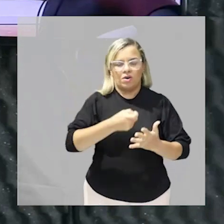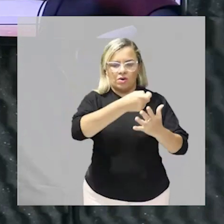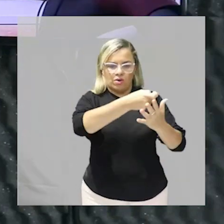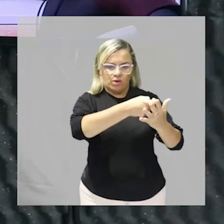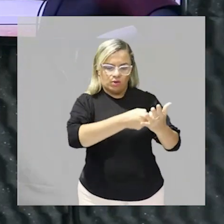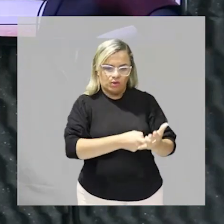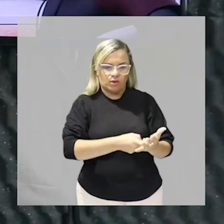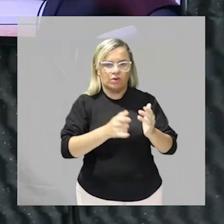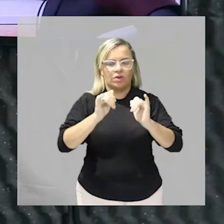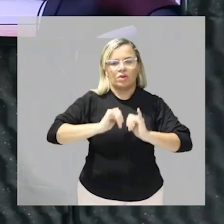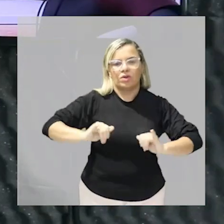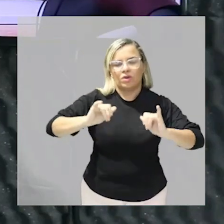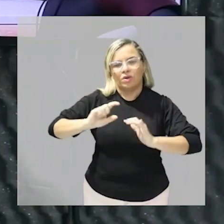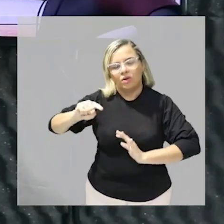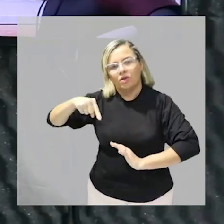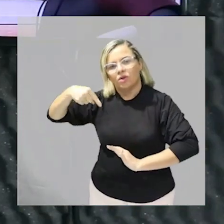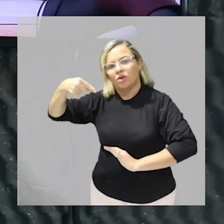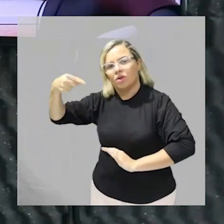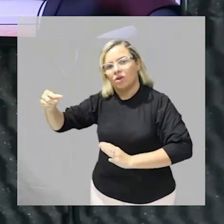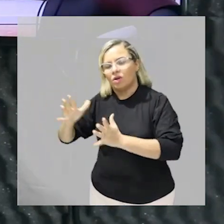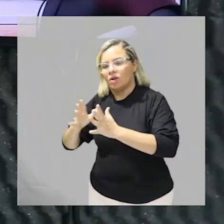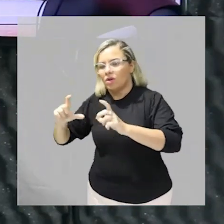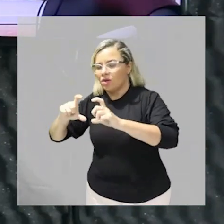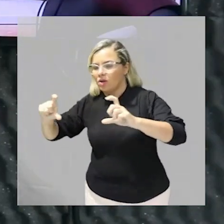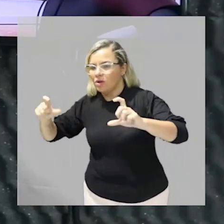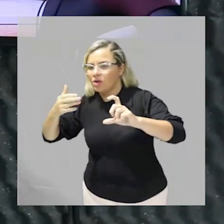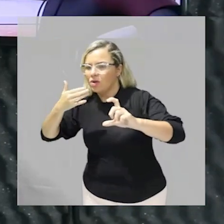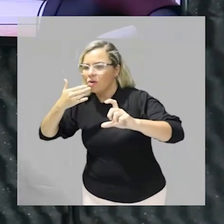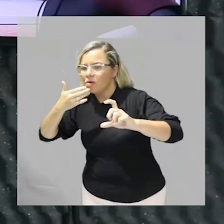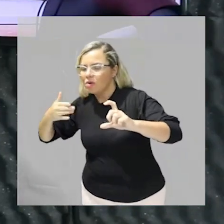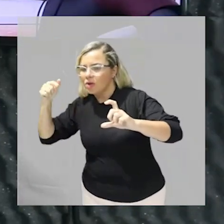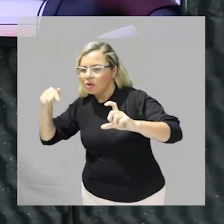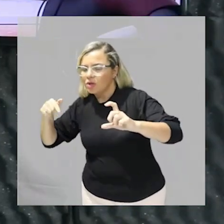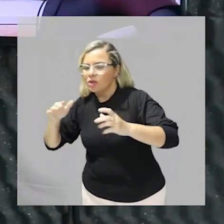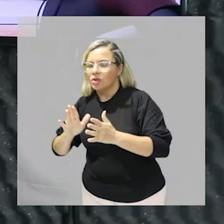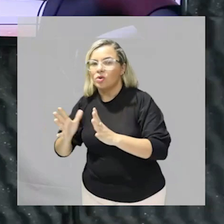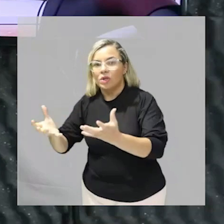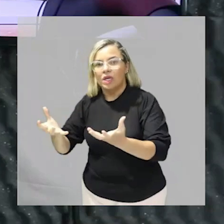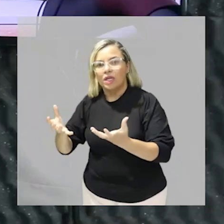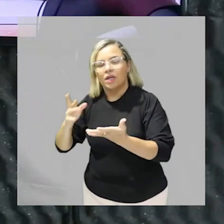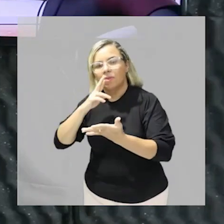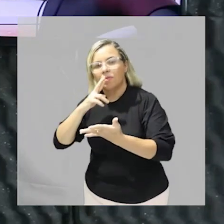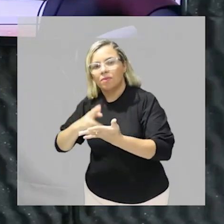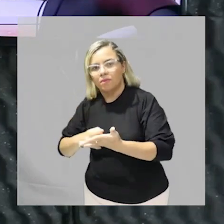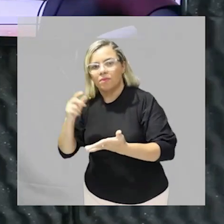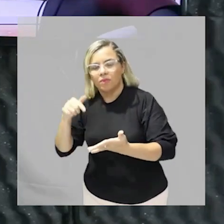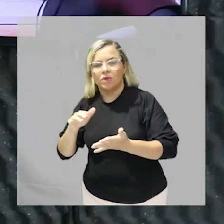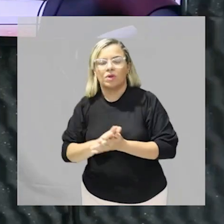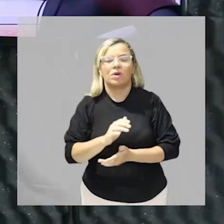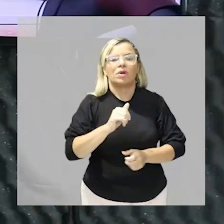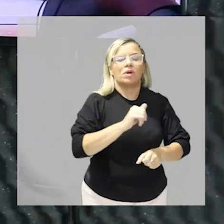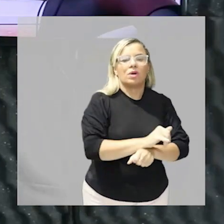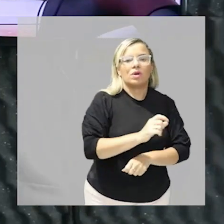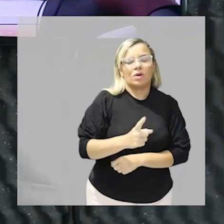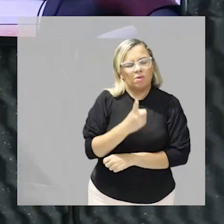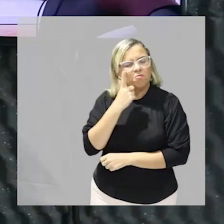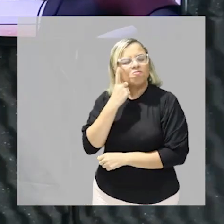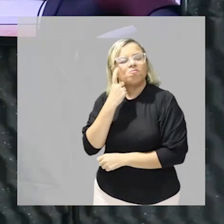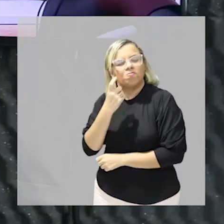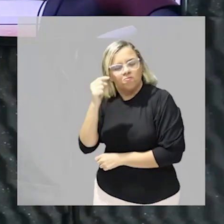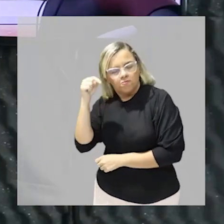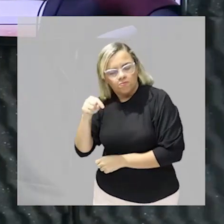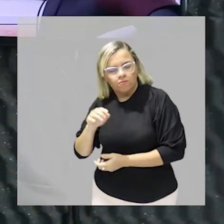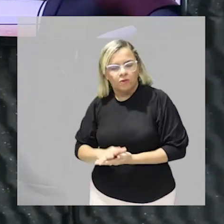motivador, né? E a posterior um comando principal que vai nortear a tua resposta. Tá? Uma estratégia interessante, galera, que muitos